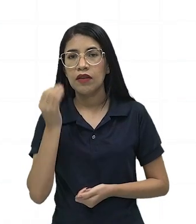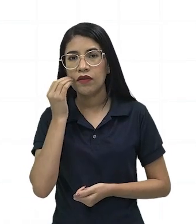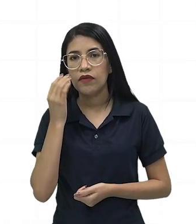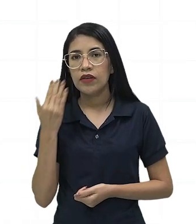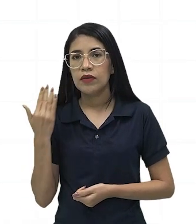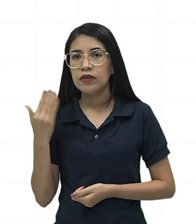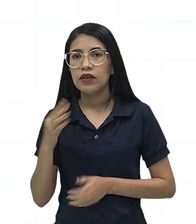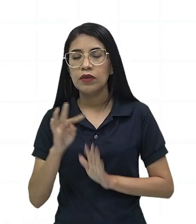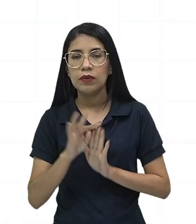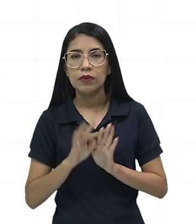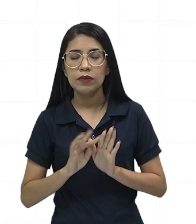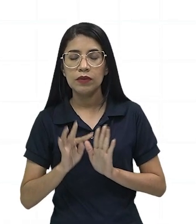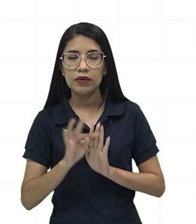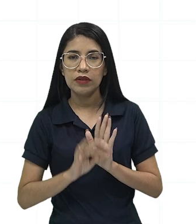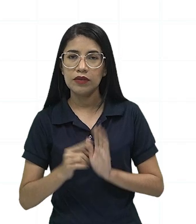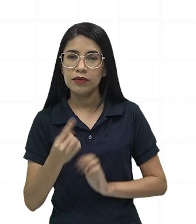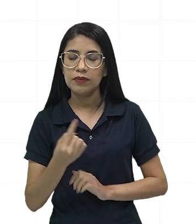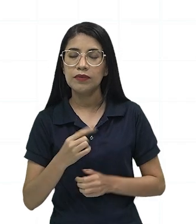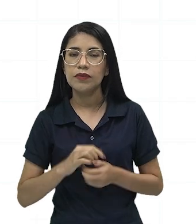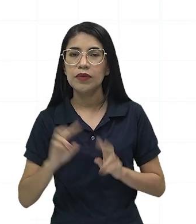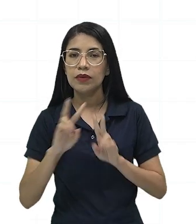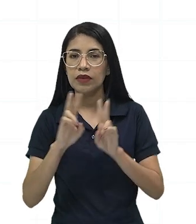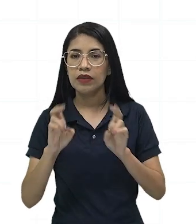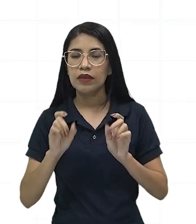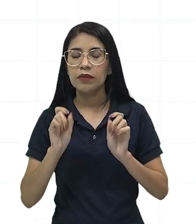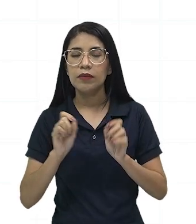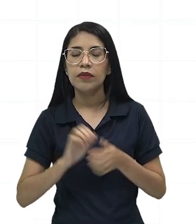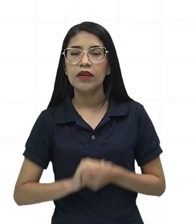o texto 1, cujo título é